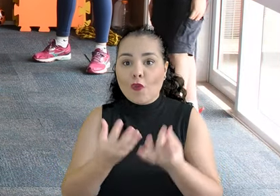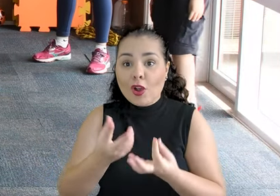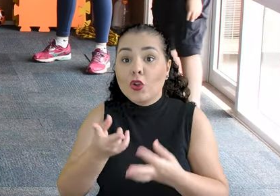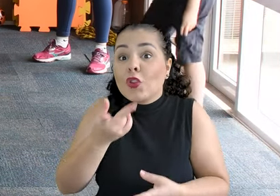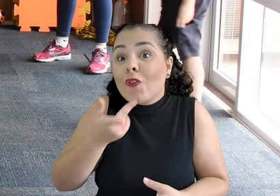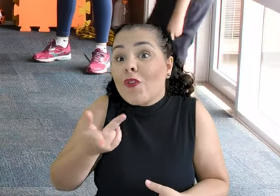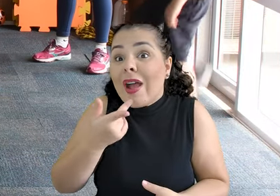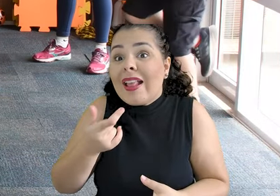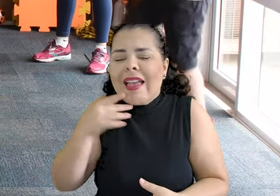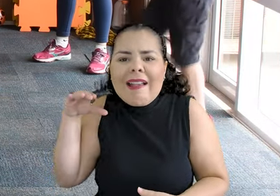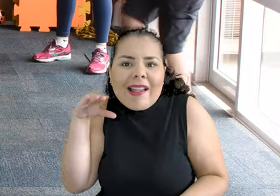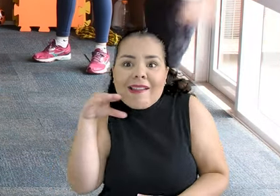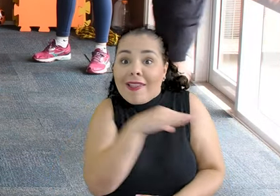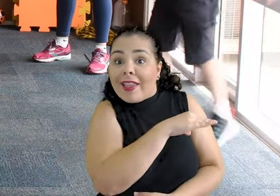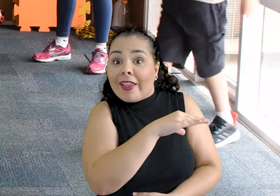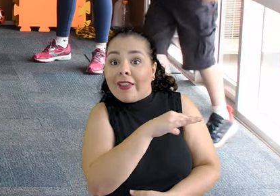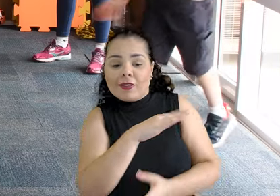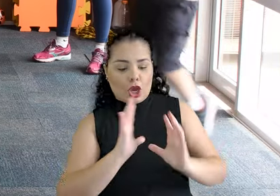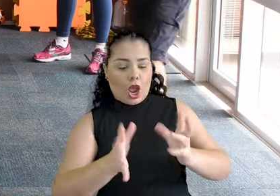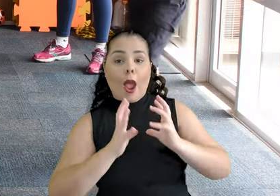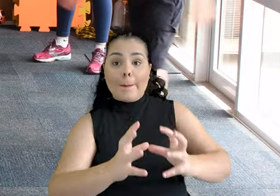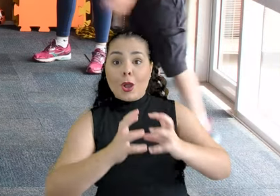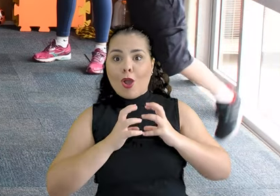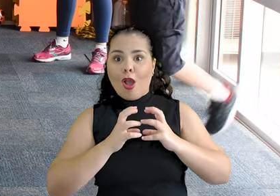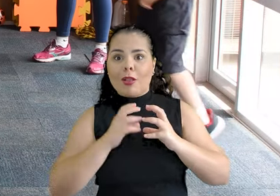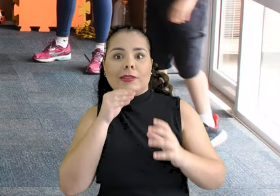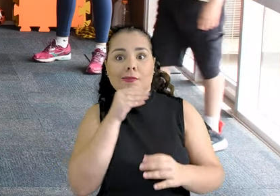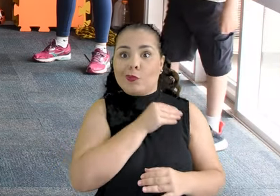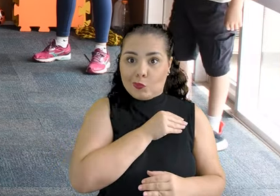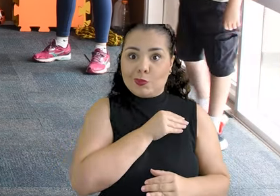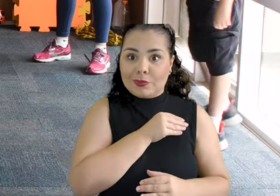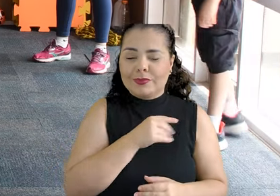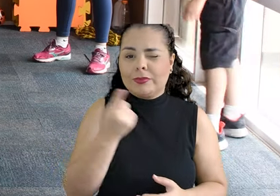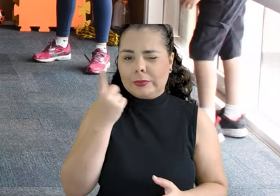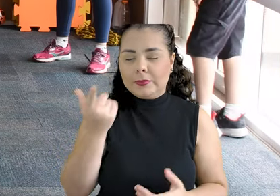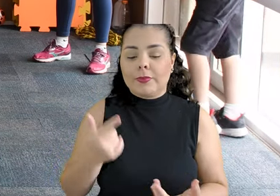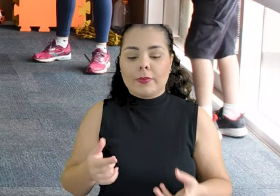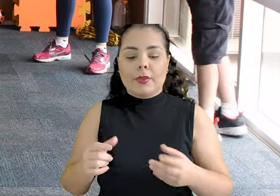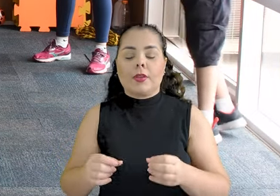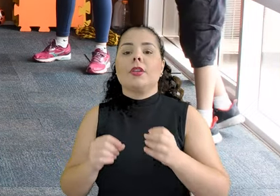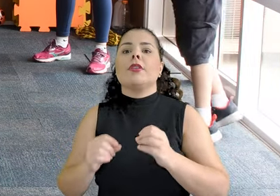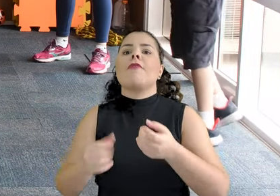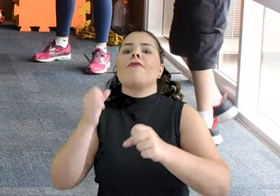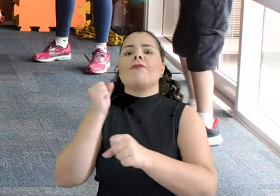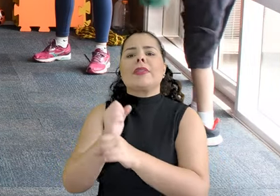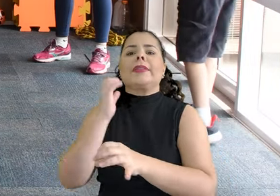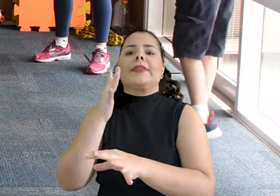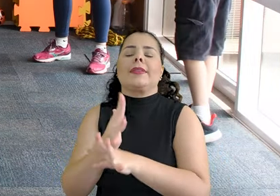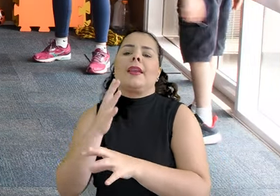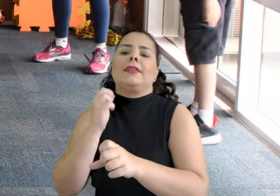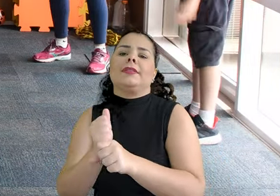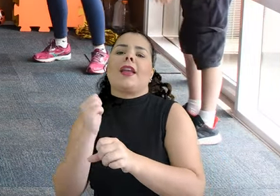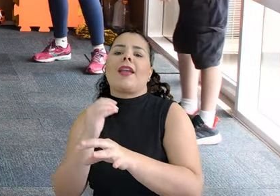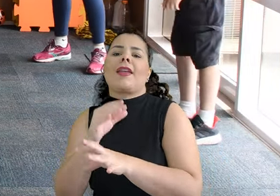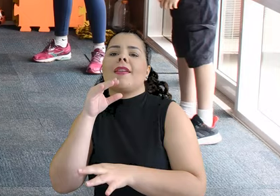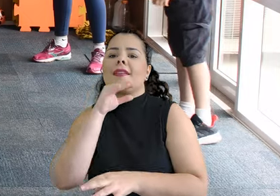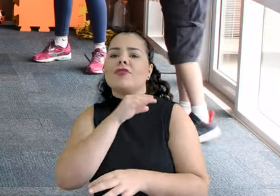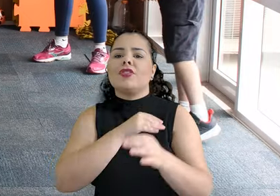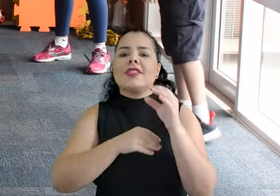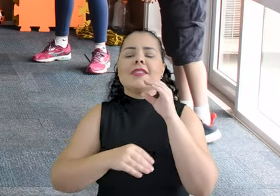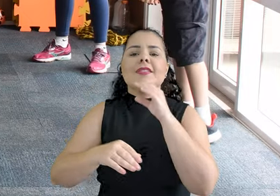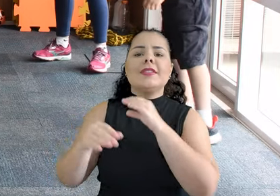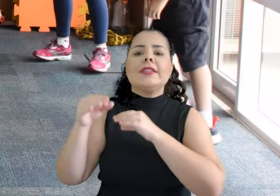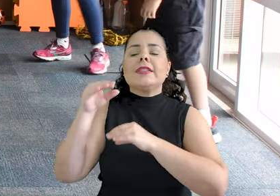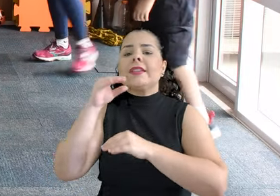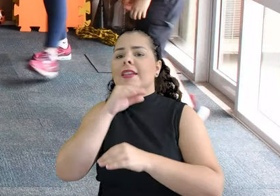falar frito, quem ficou com a bola? Queimou. Queimou. Então vai lá. Batata quente, quente,